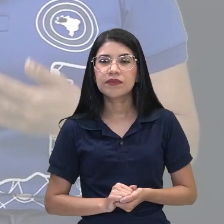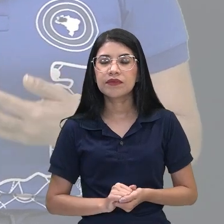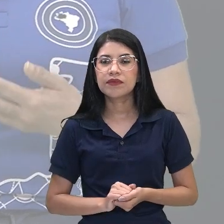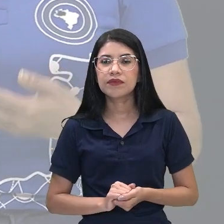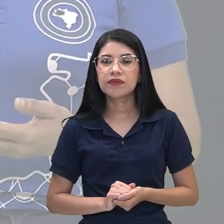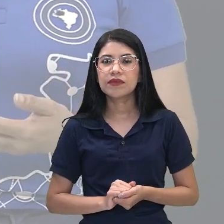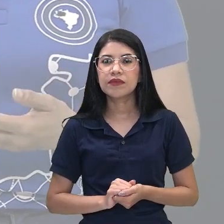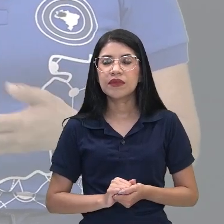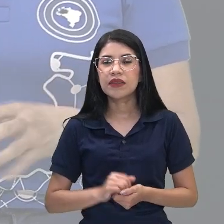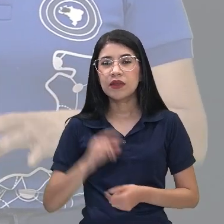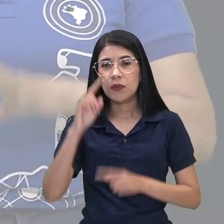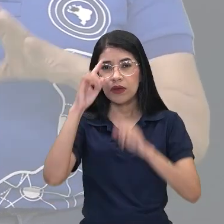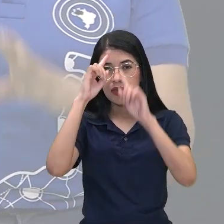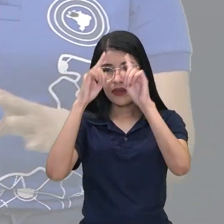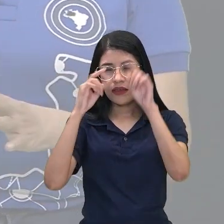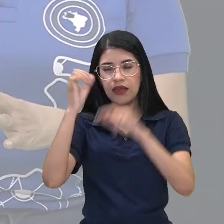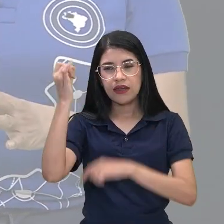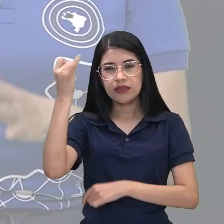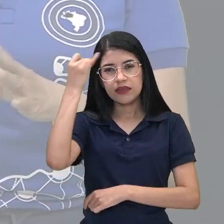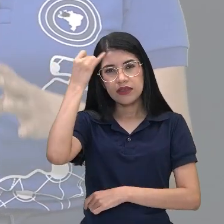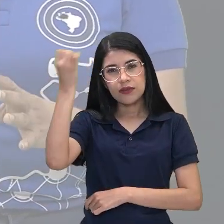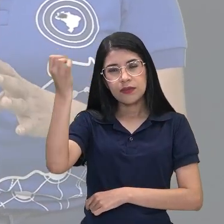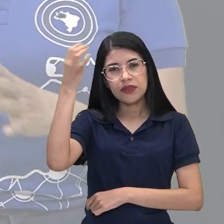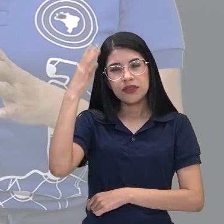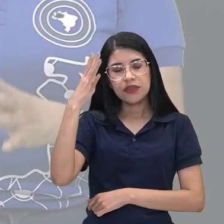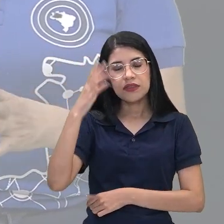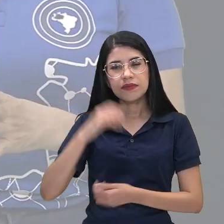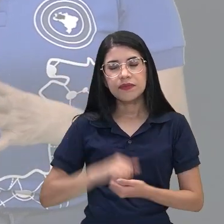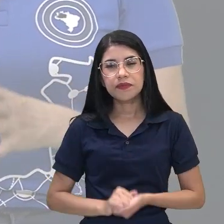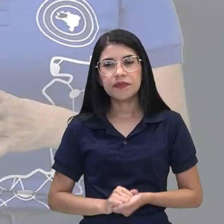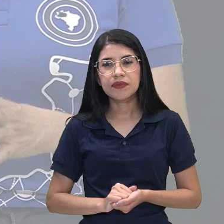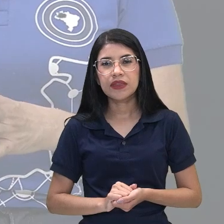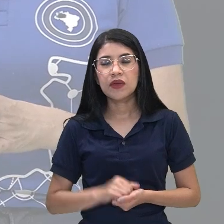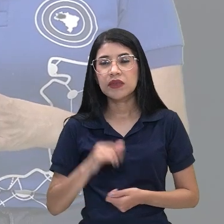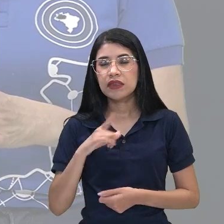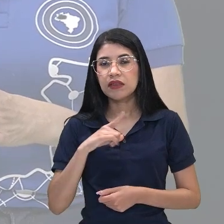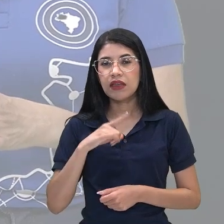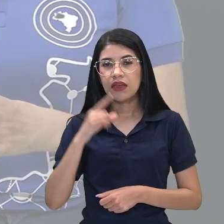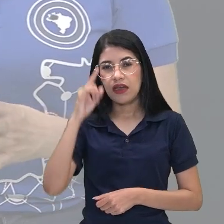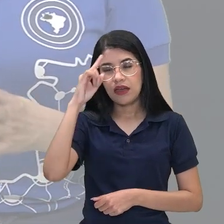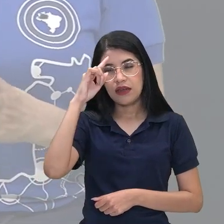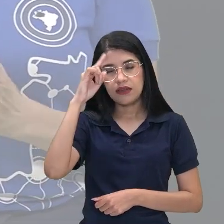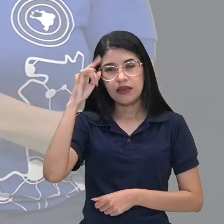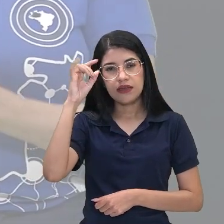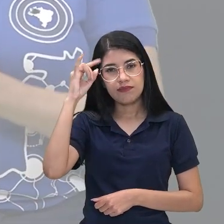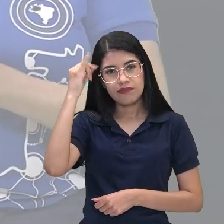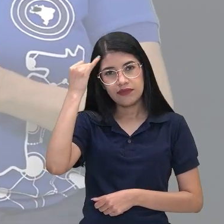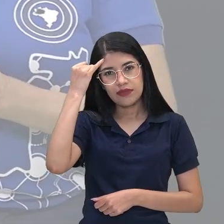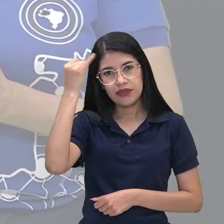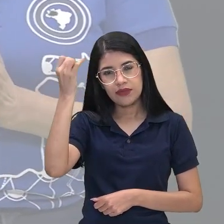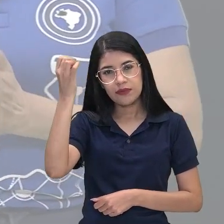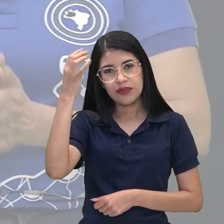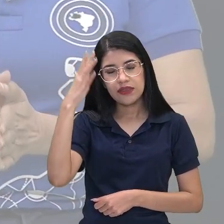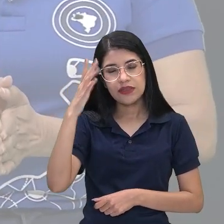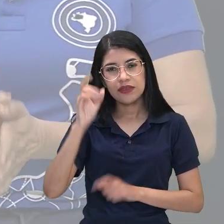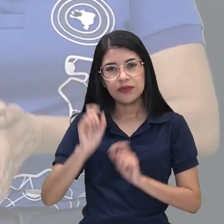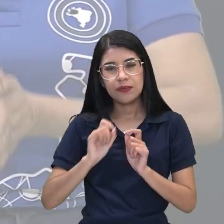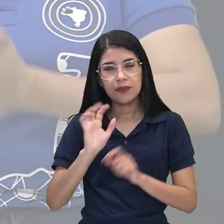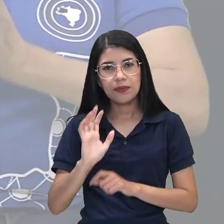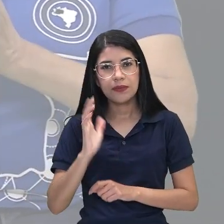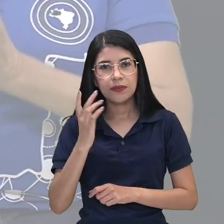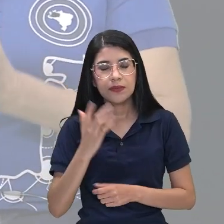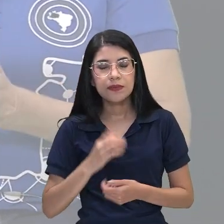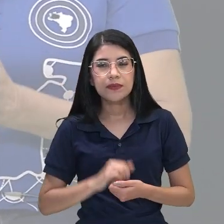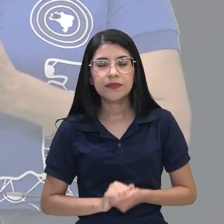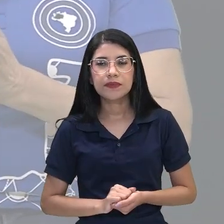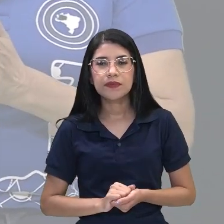ideias iluministas. Quando se traz ideias iluministas, traz ideias,